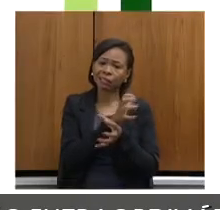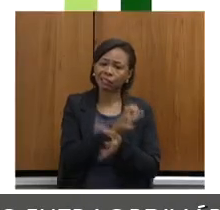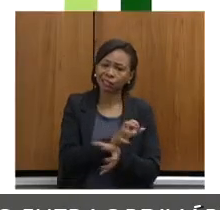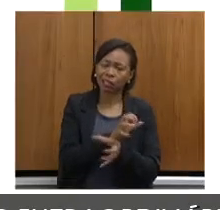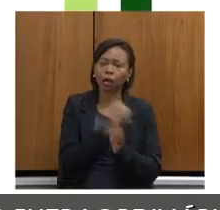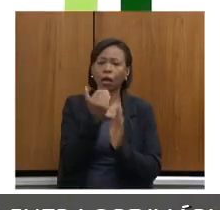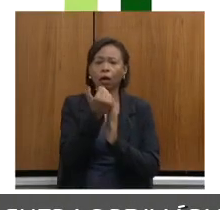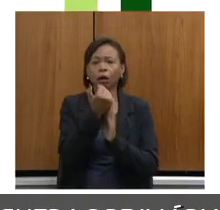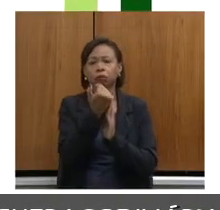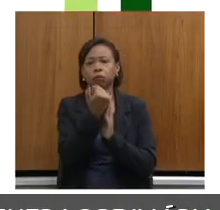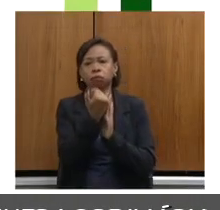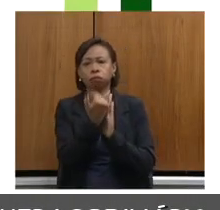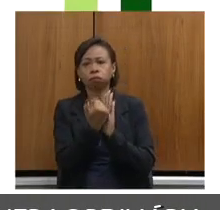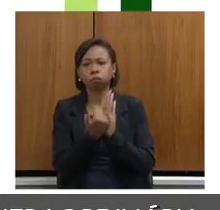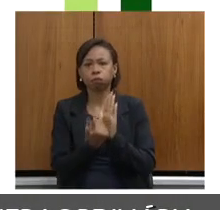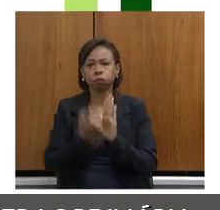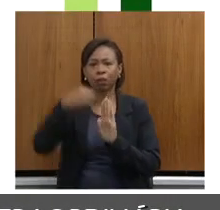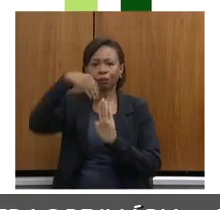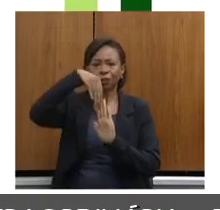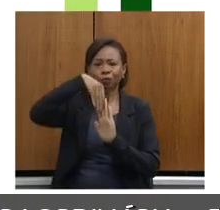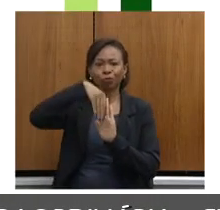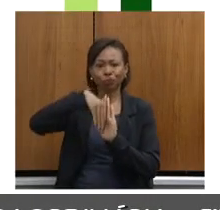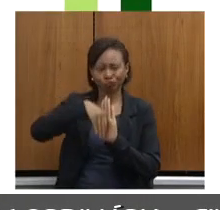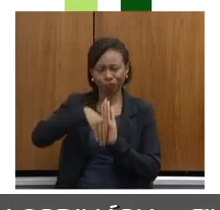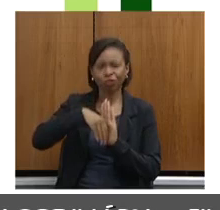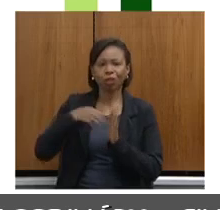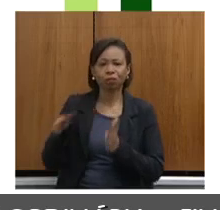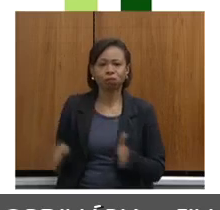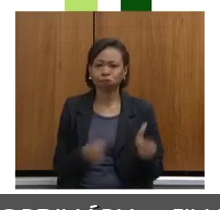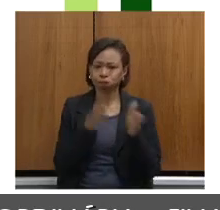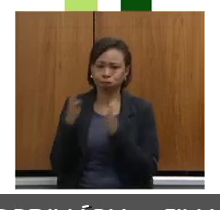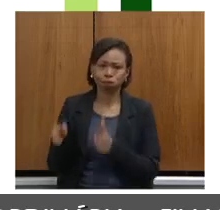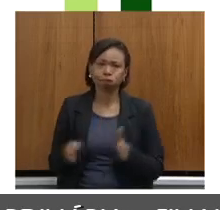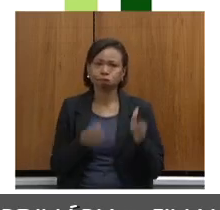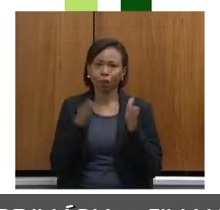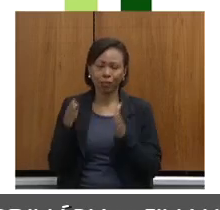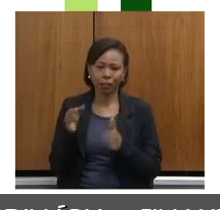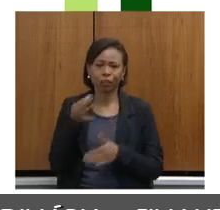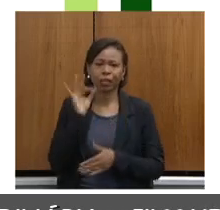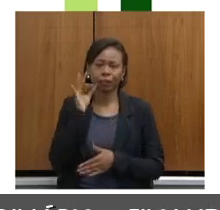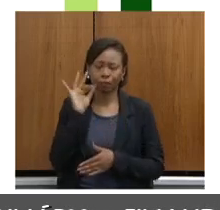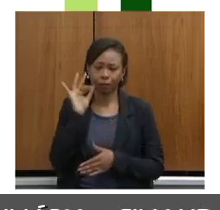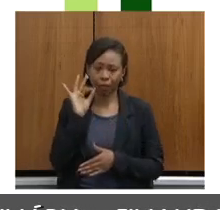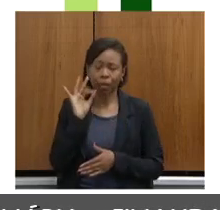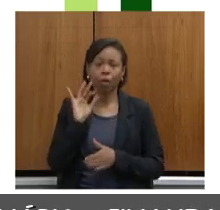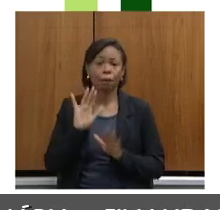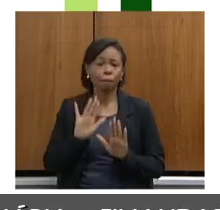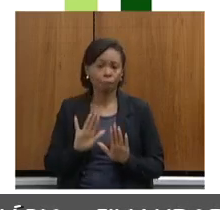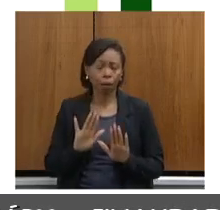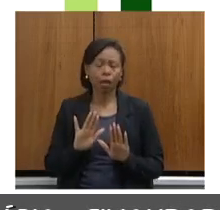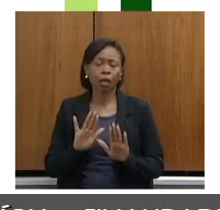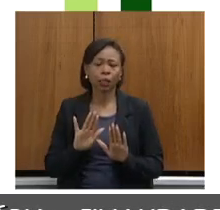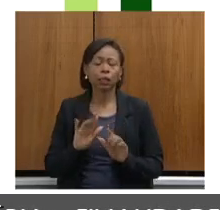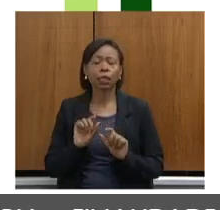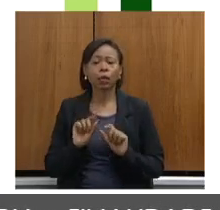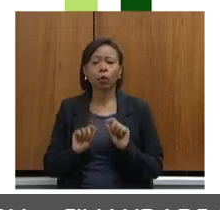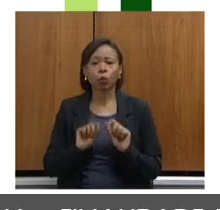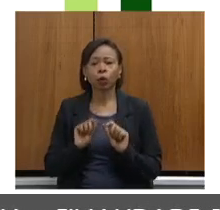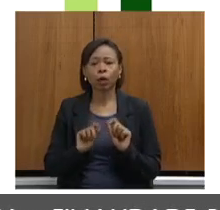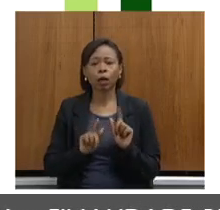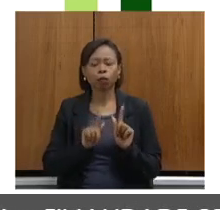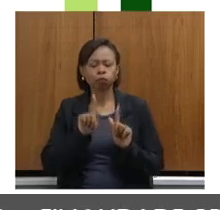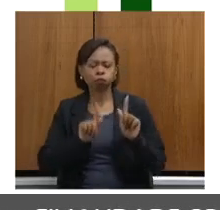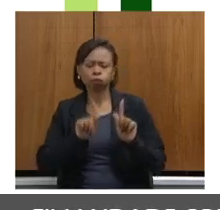uma redução substancial na nossa Safra e está dentro da estimativa o nosso